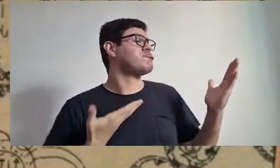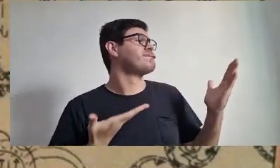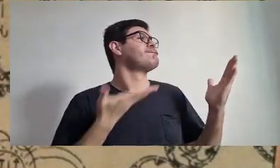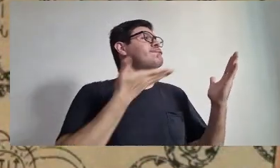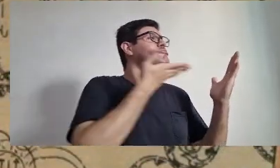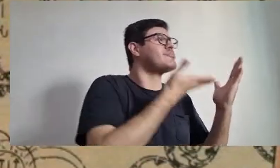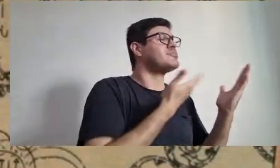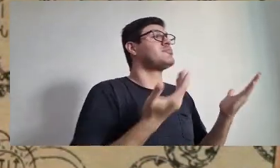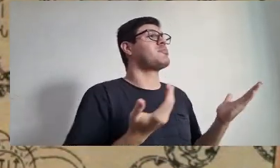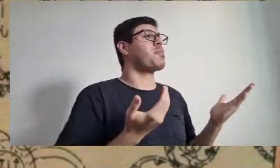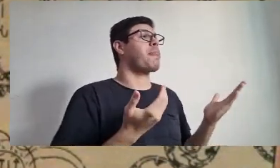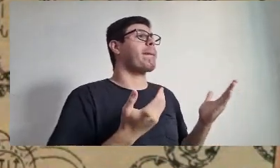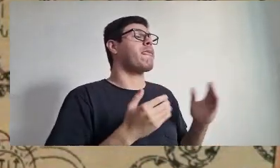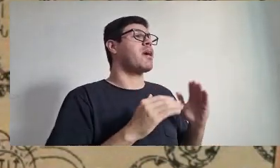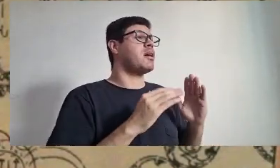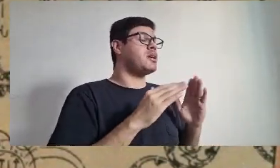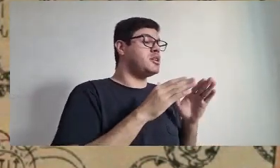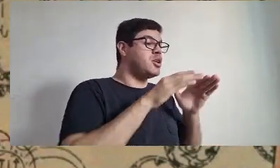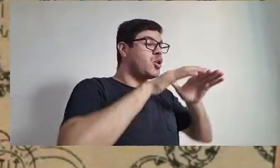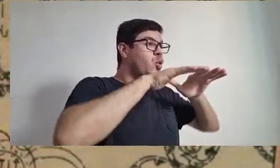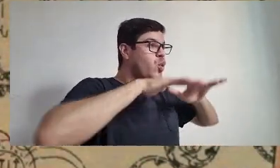O tabernáculo era